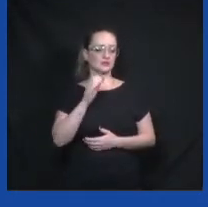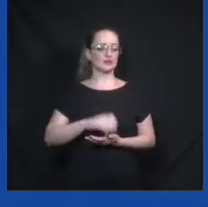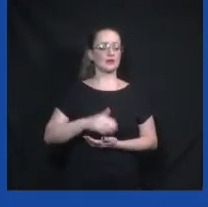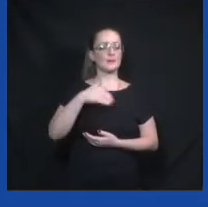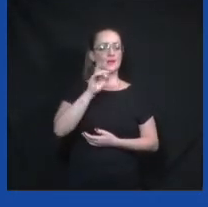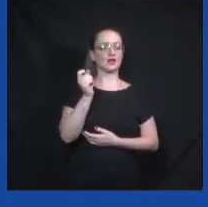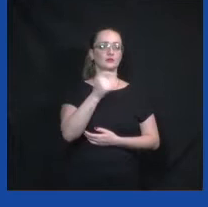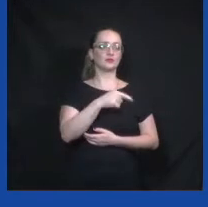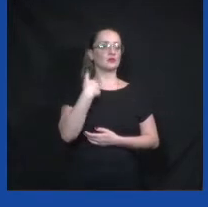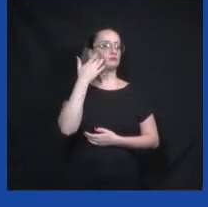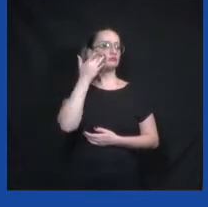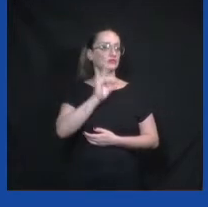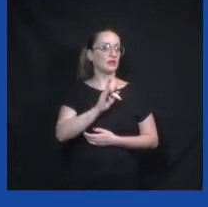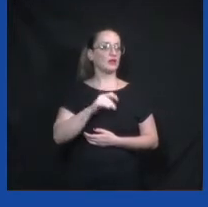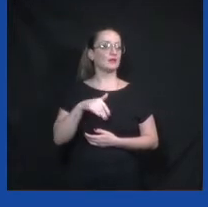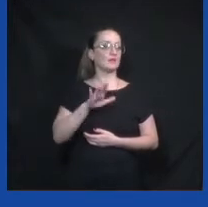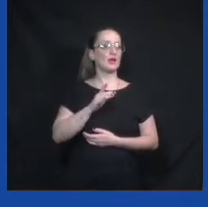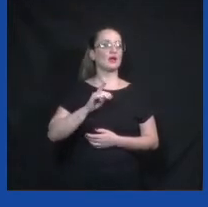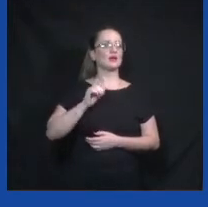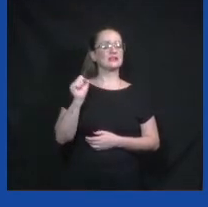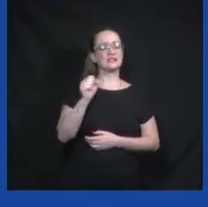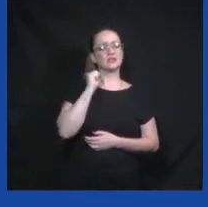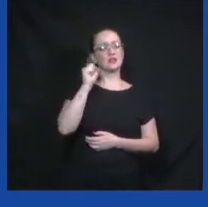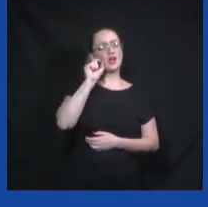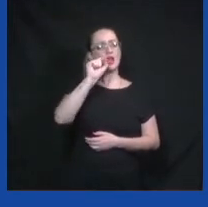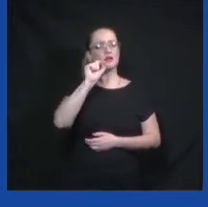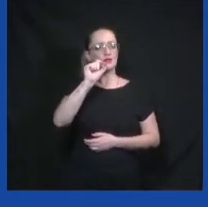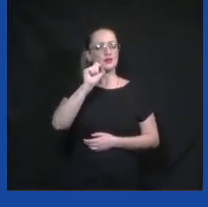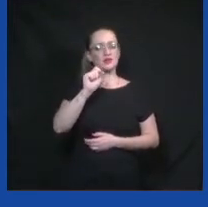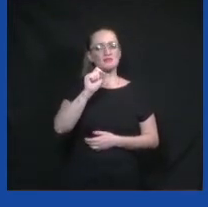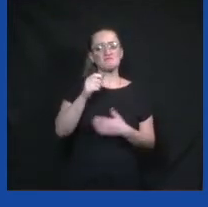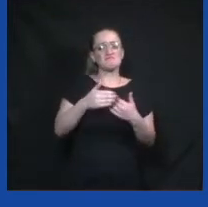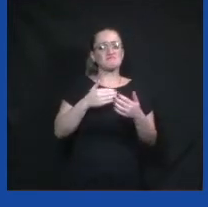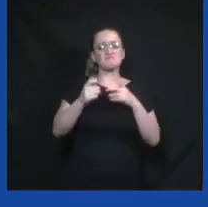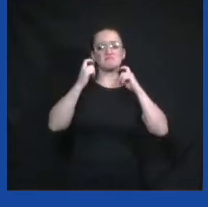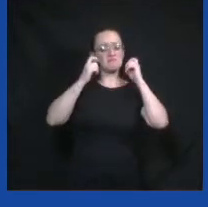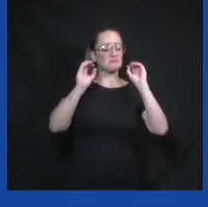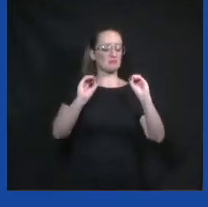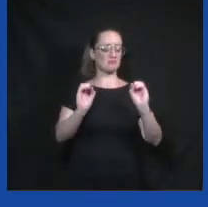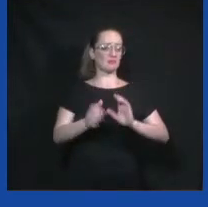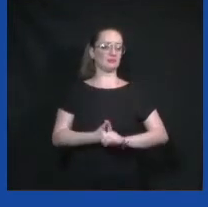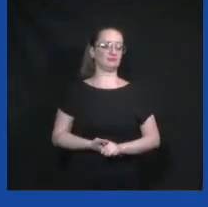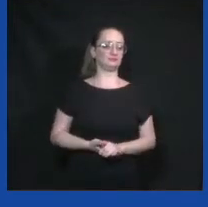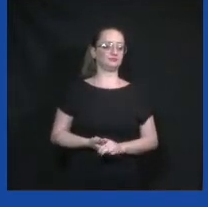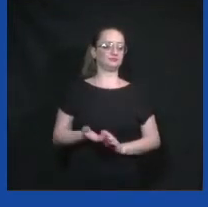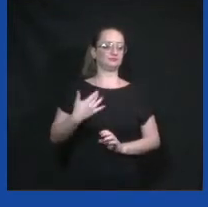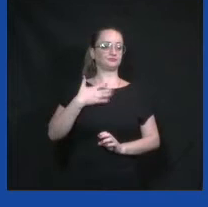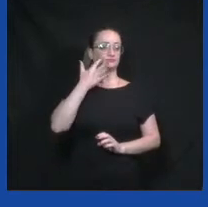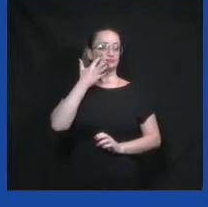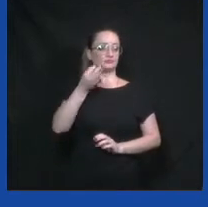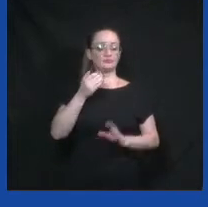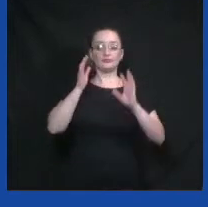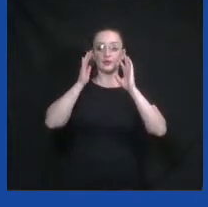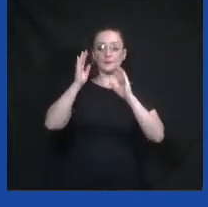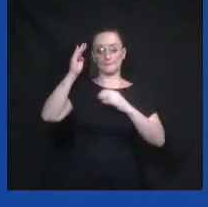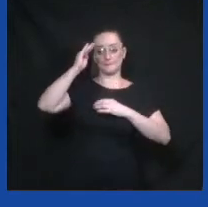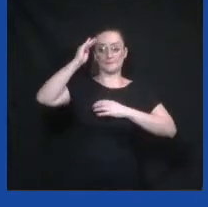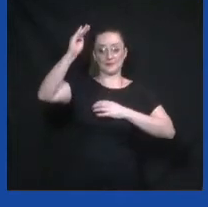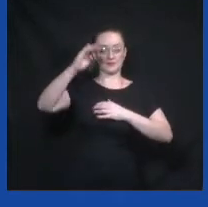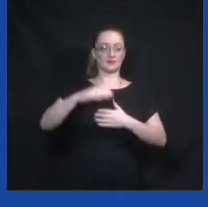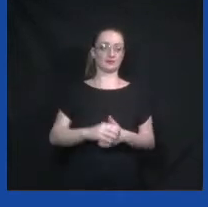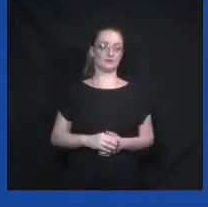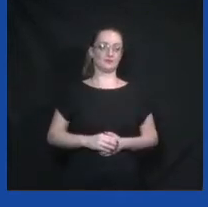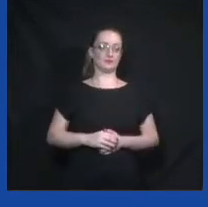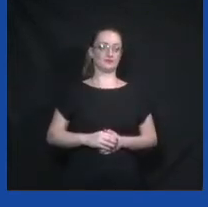que não saber, o mais grave é, na época, não me importar muito também, né? não ter isso como uma prioridade, como algo que eu entendia